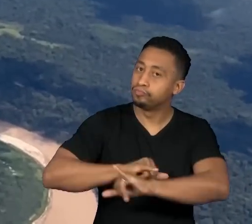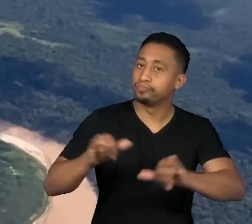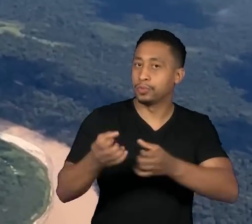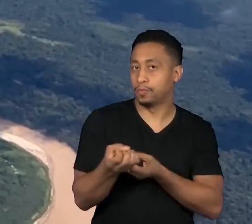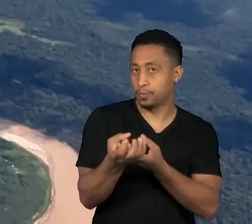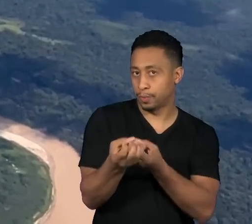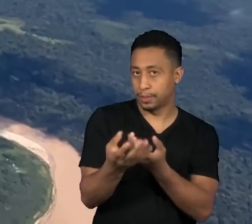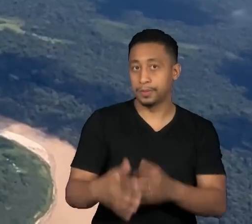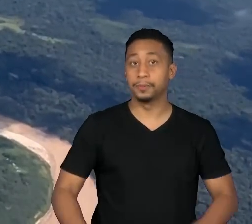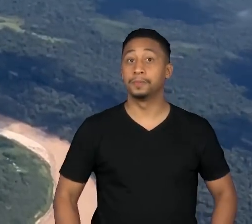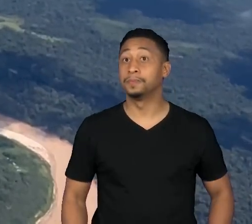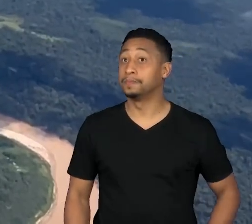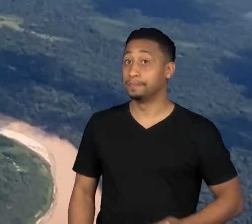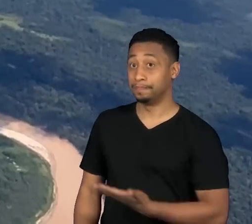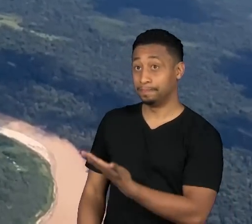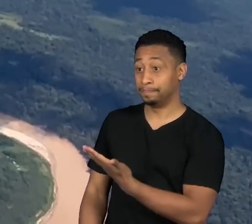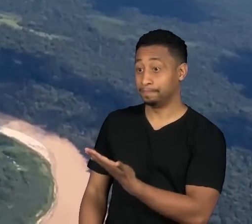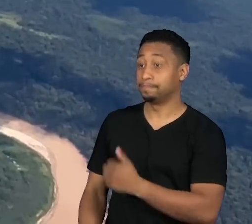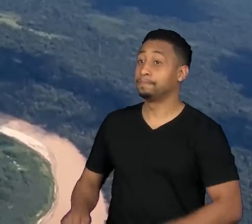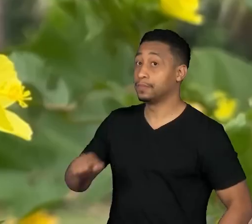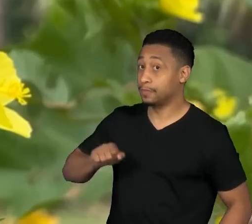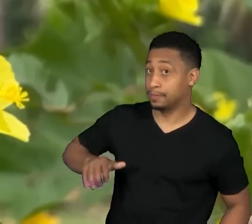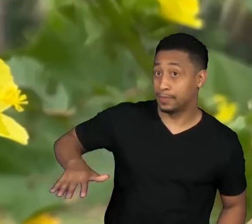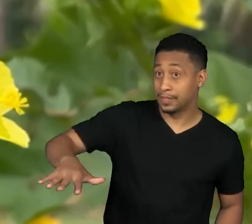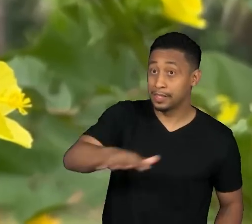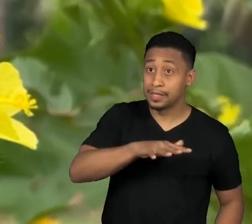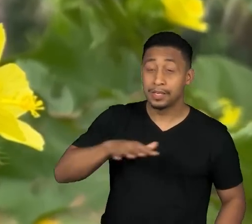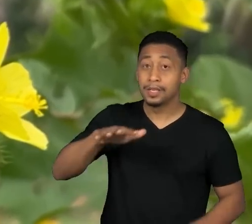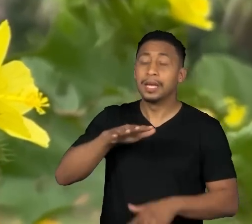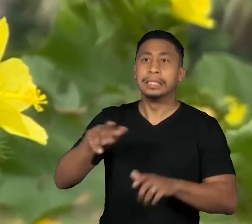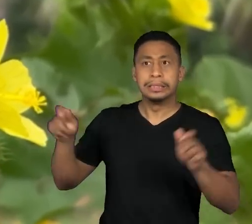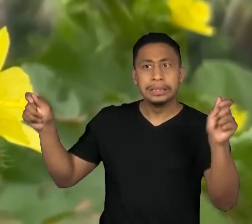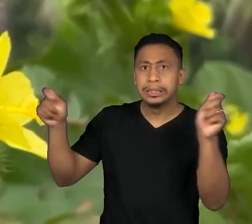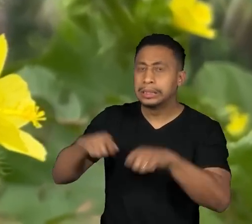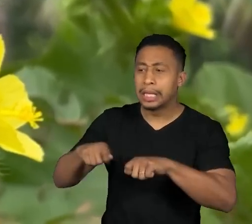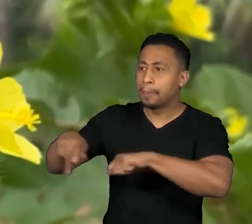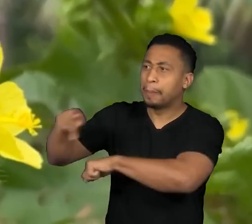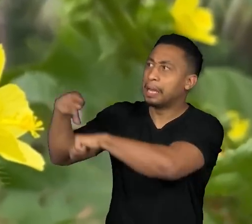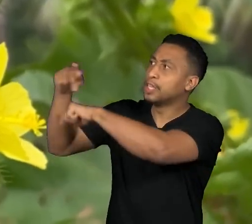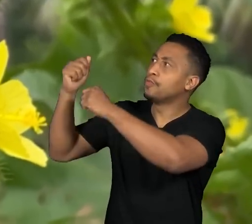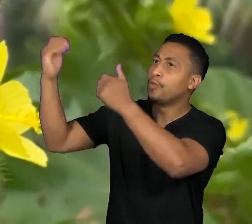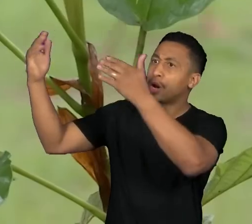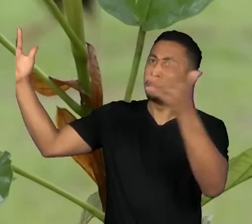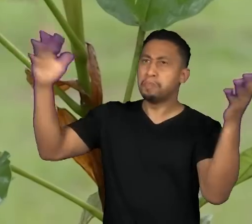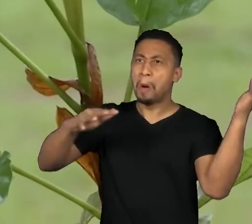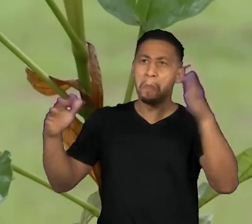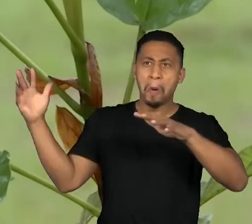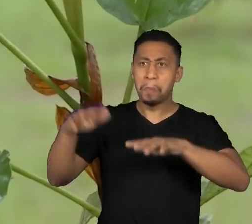Numa área onde caberiam nações inteiras, cada pequeno detalhe impressiona.